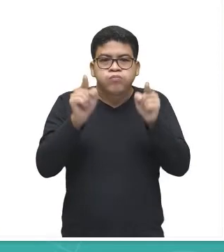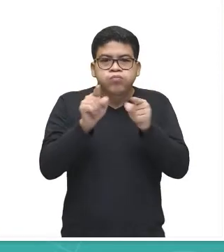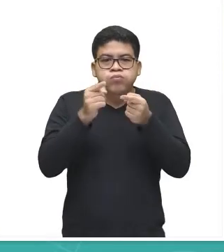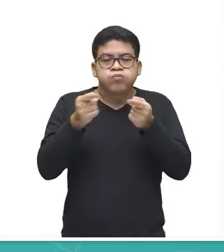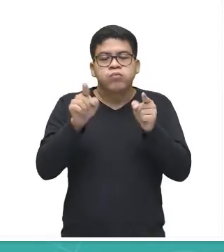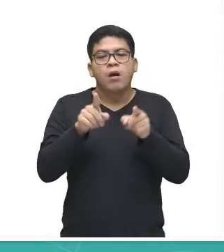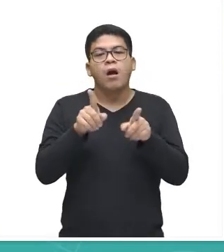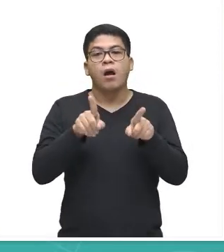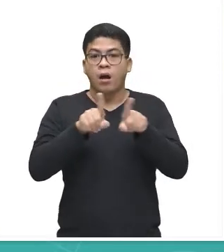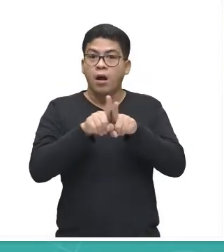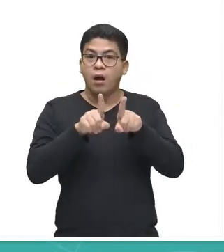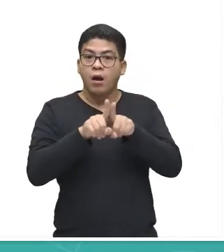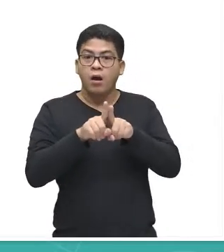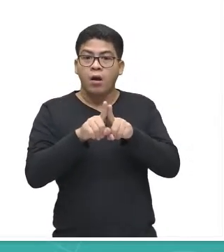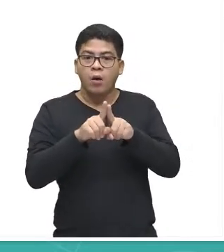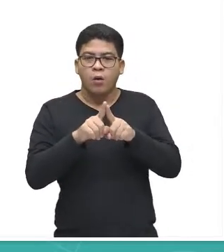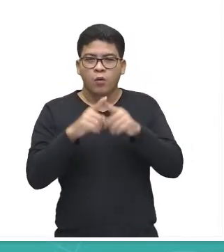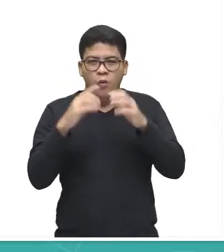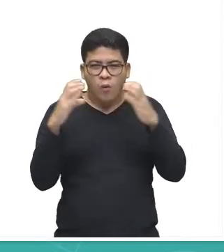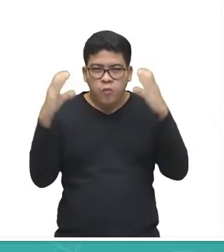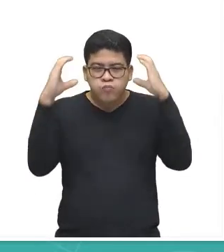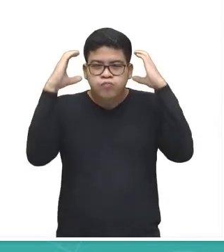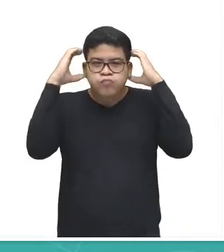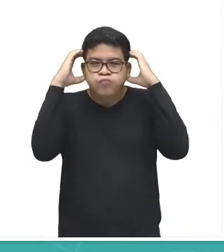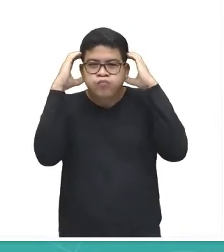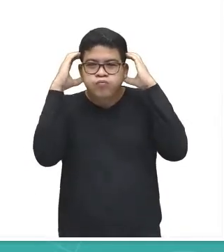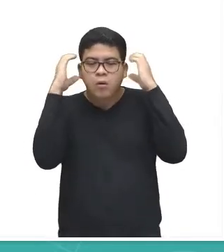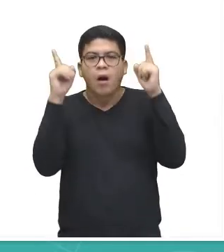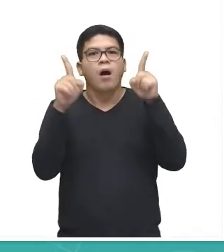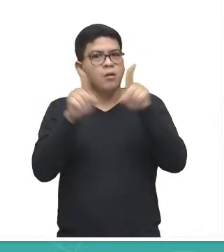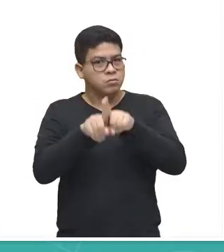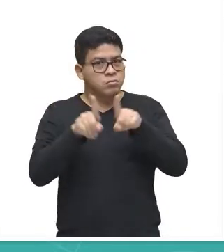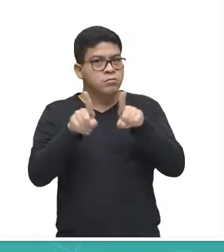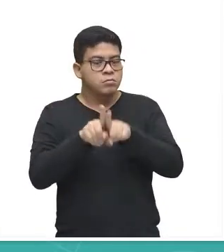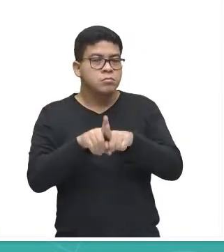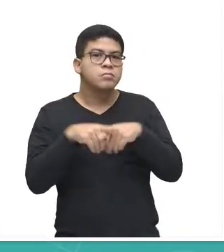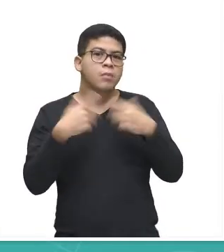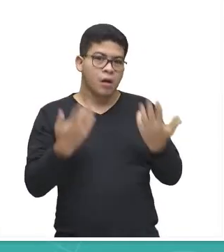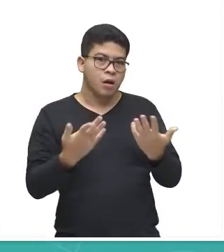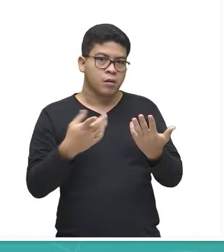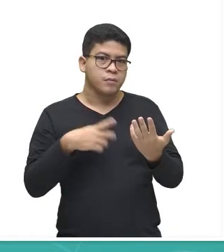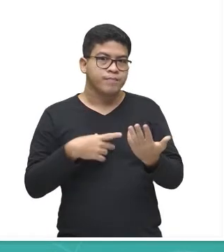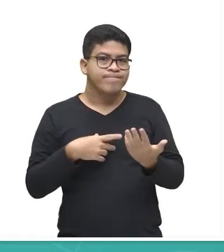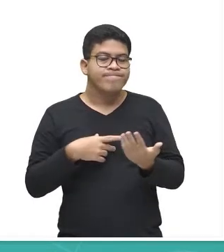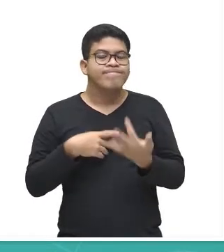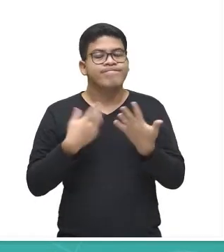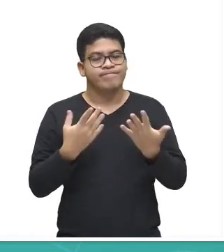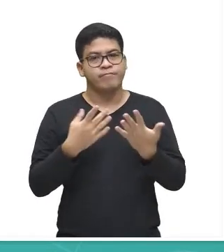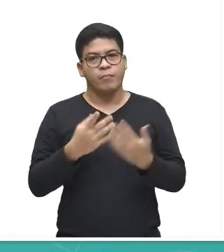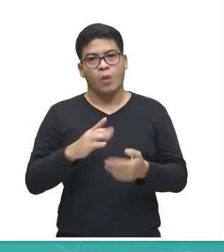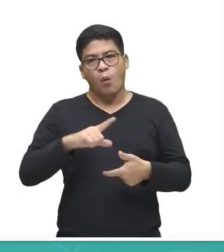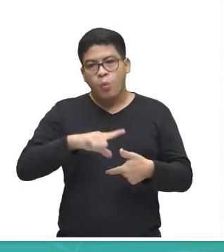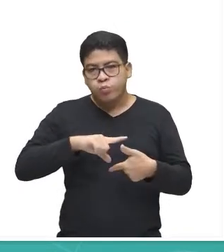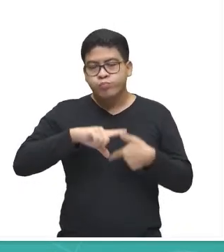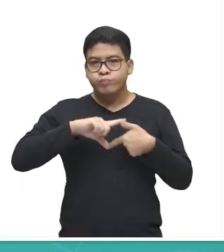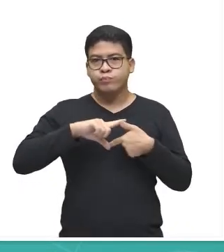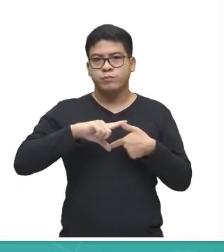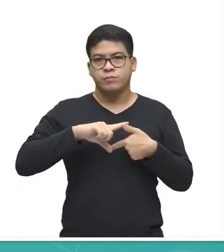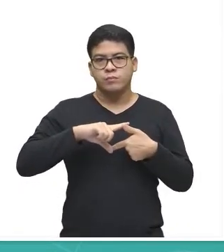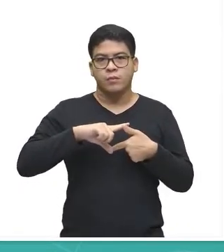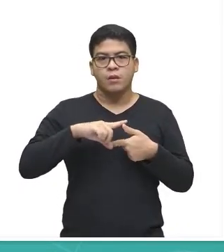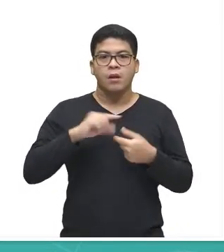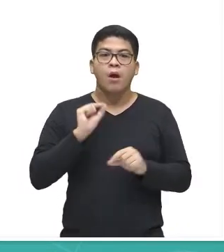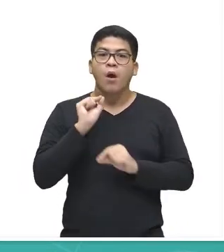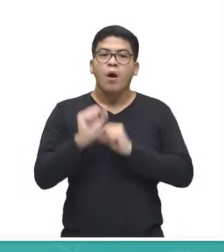de ouvido, de usar aqueles fones tipo capacete, isso também provoca bastante isolamento. Então, tem outra também que é